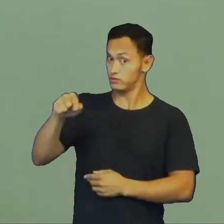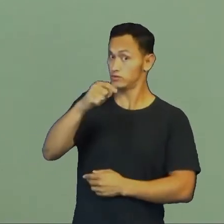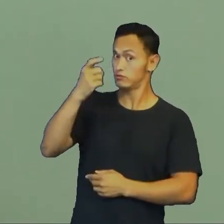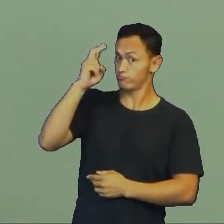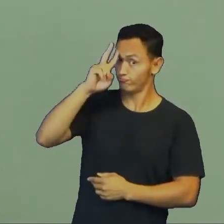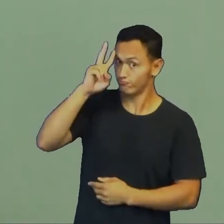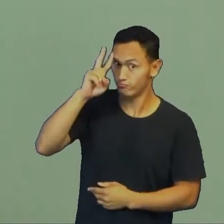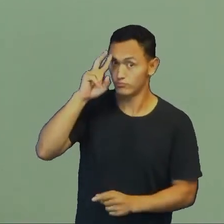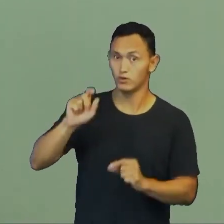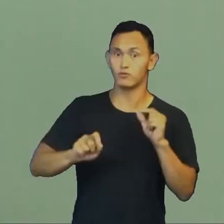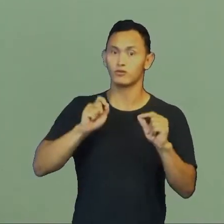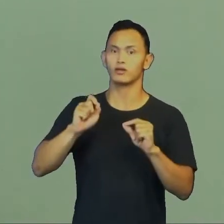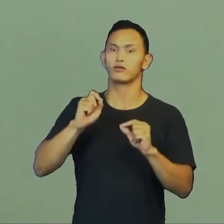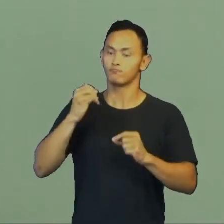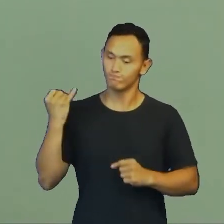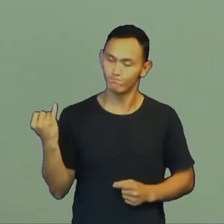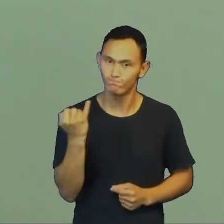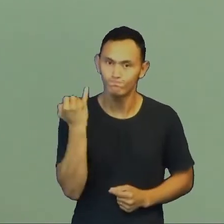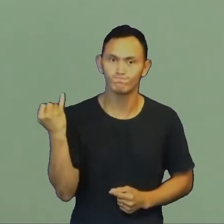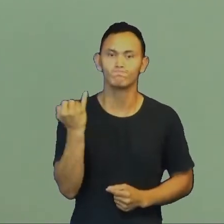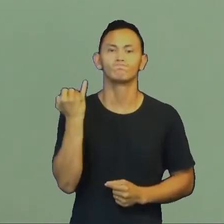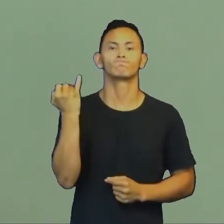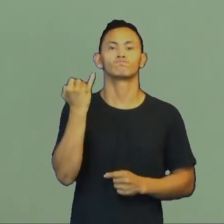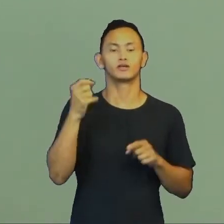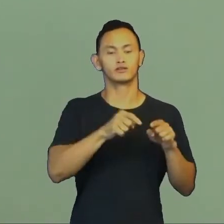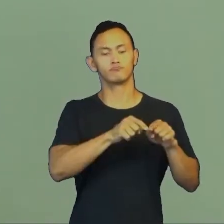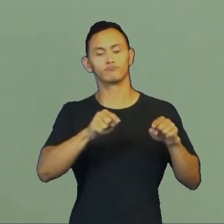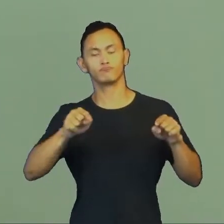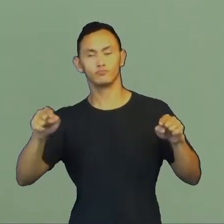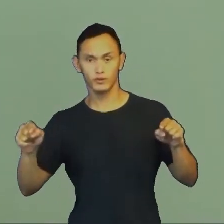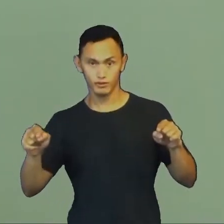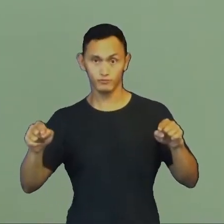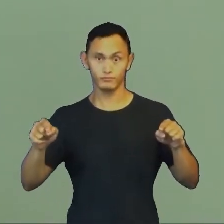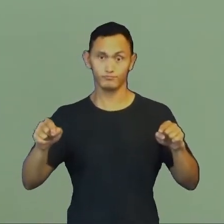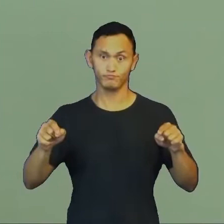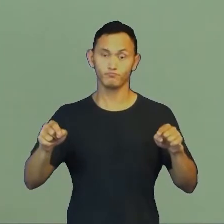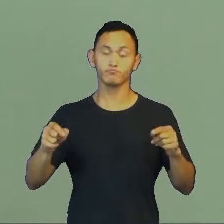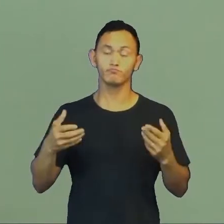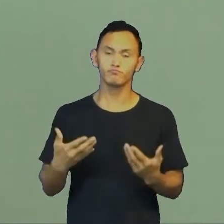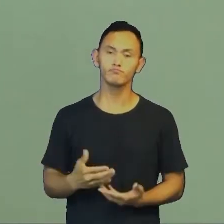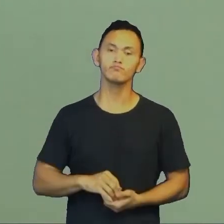como um fator determinante durante esse período